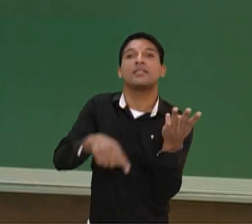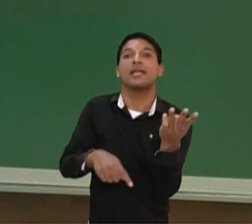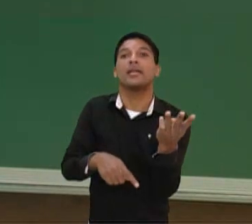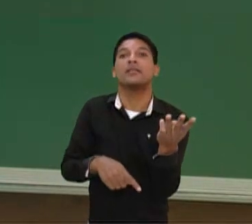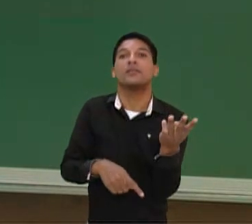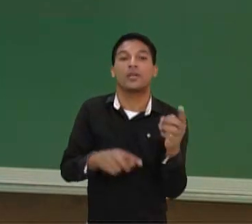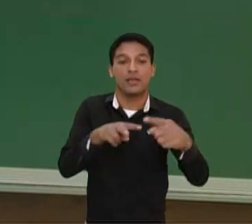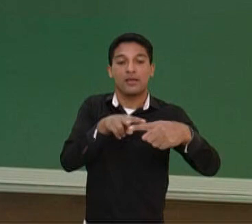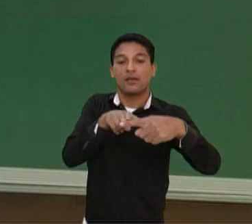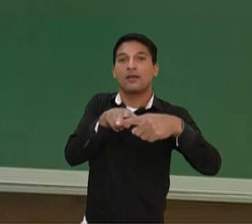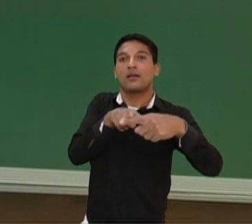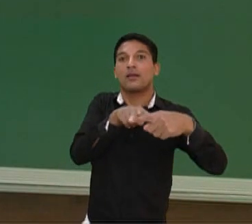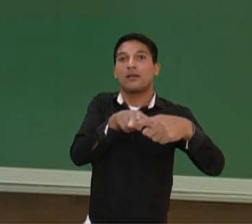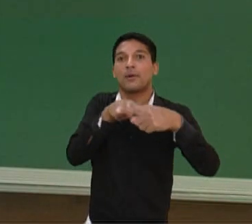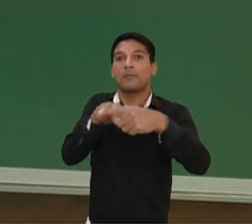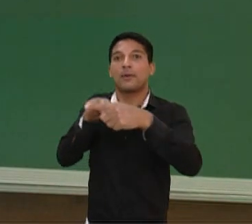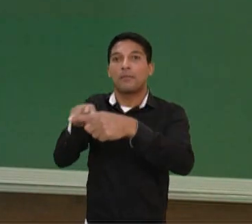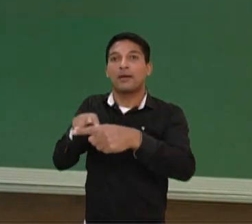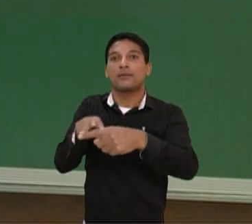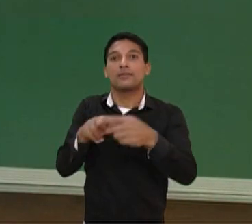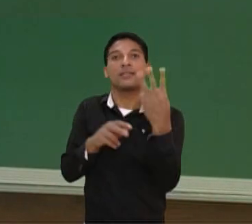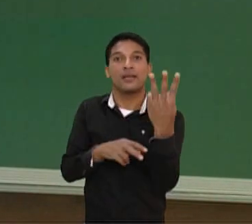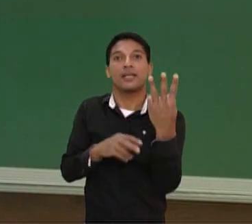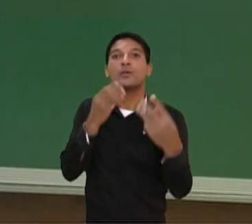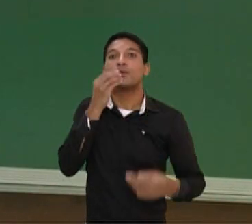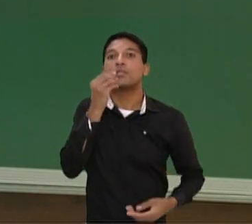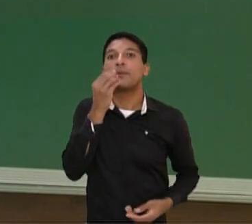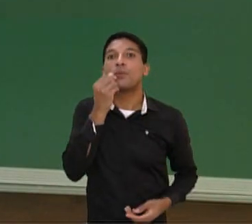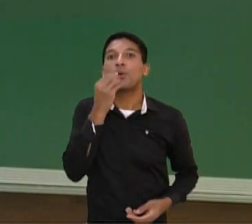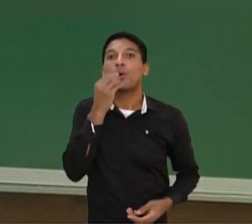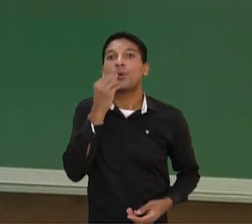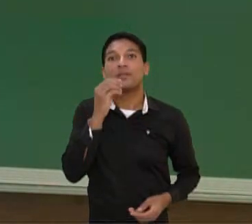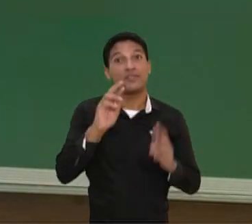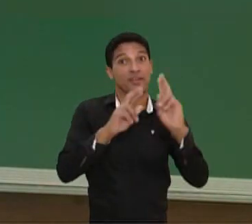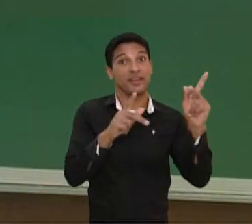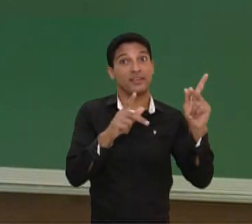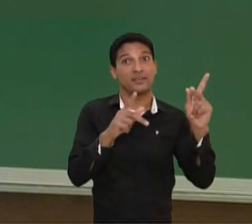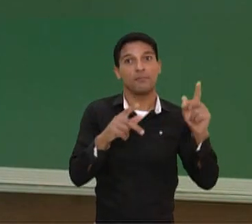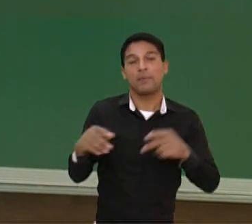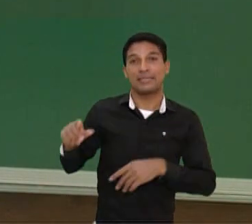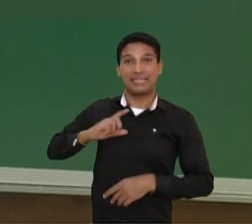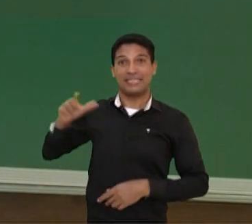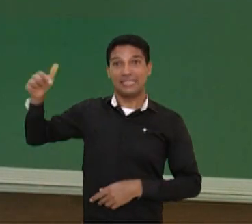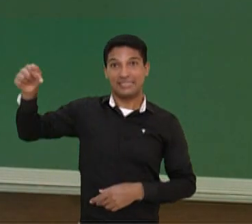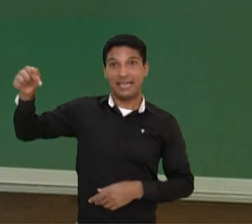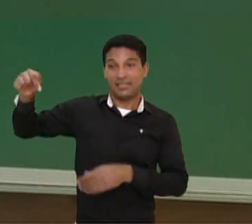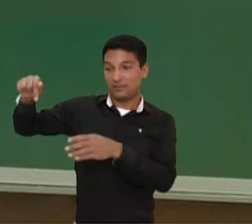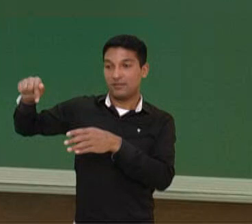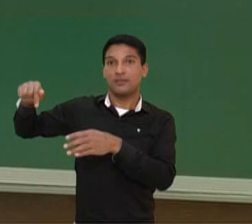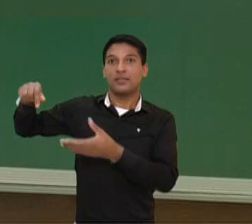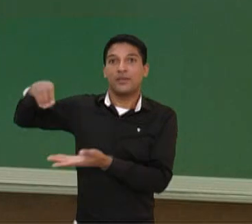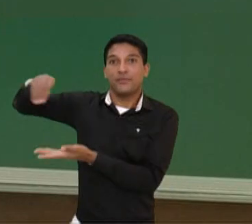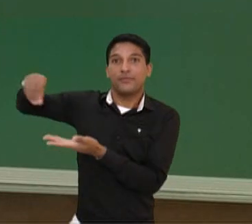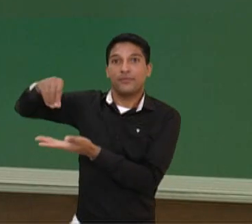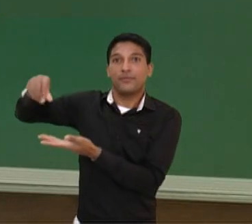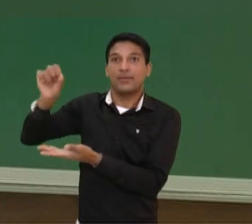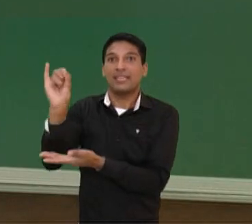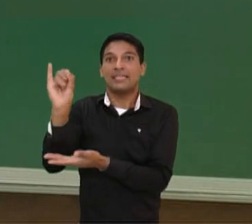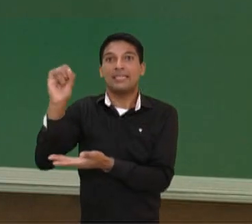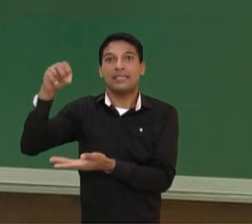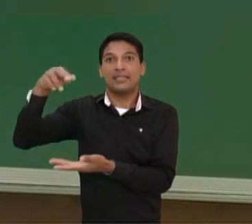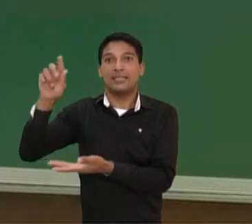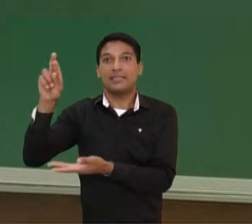com 7 ingredientes diferentes? E eu quero definir se isso é um problema de arranjo ou se é um problema de permutação. E a primeira pergunta